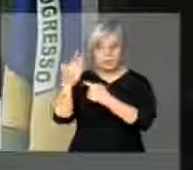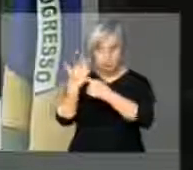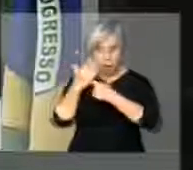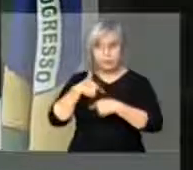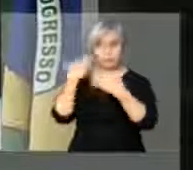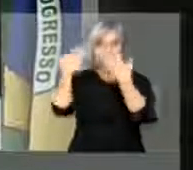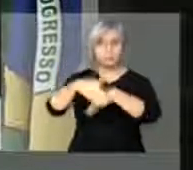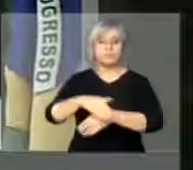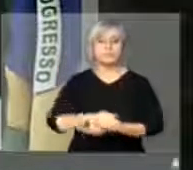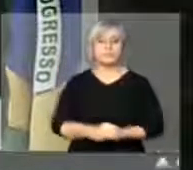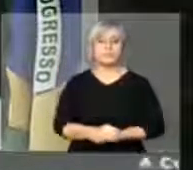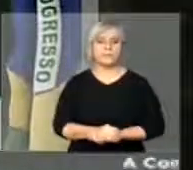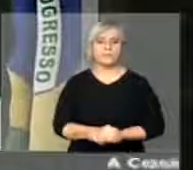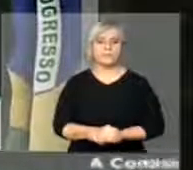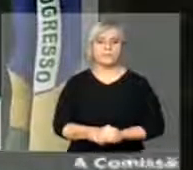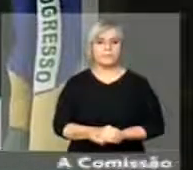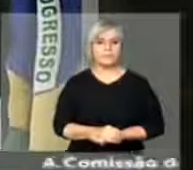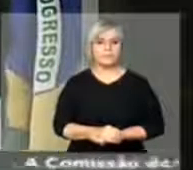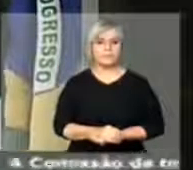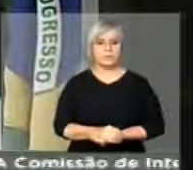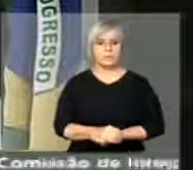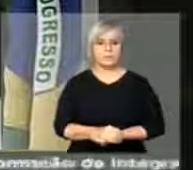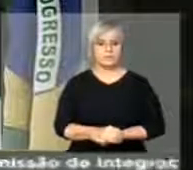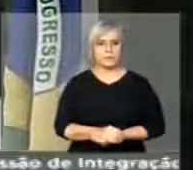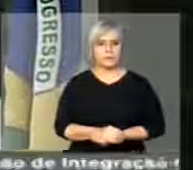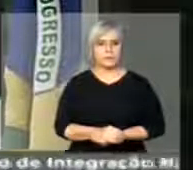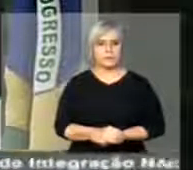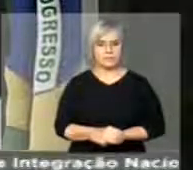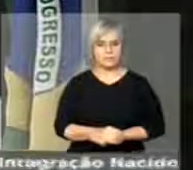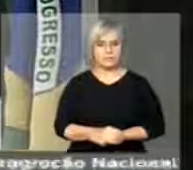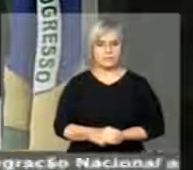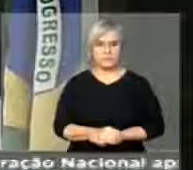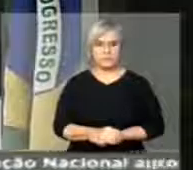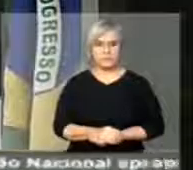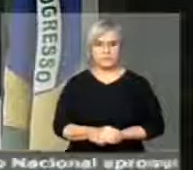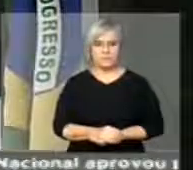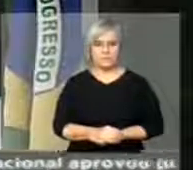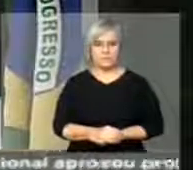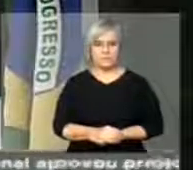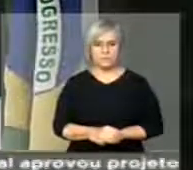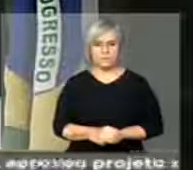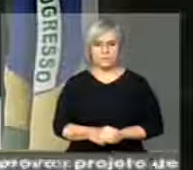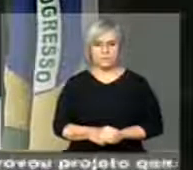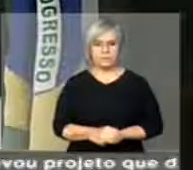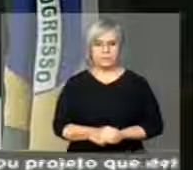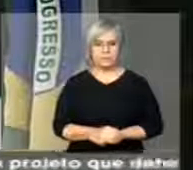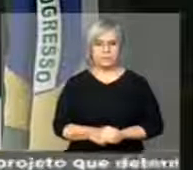Que é o que ele afirma. Eu ter ligado insistentemente para a senhora Rose,